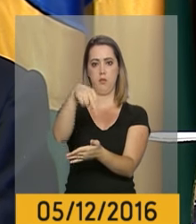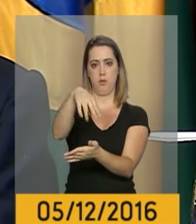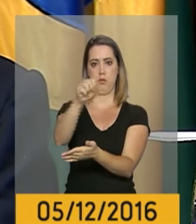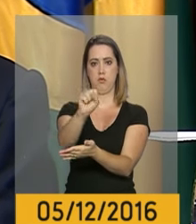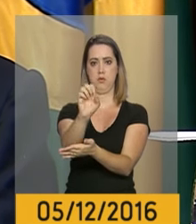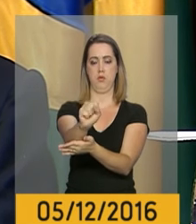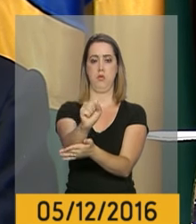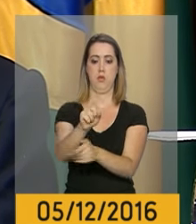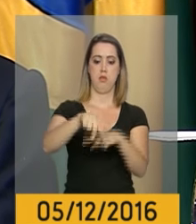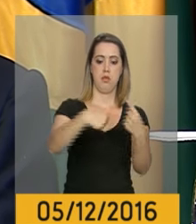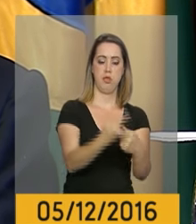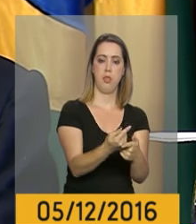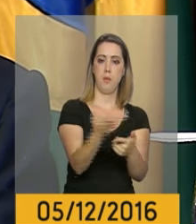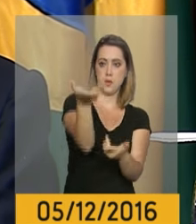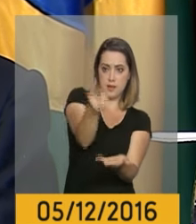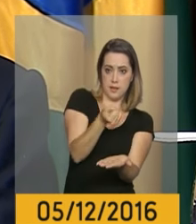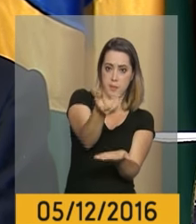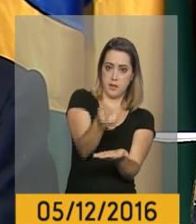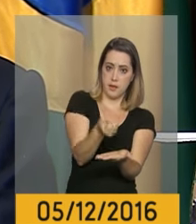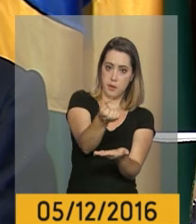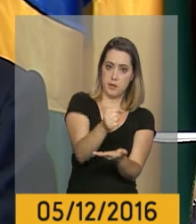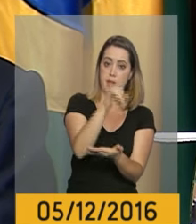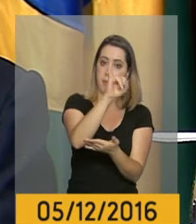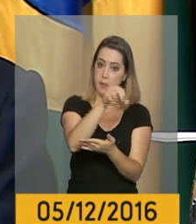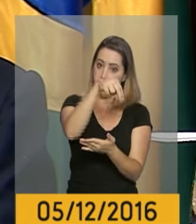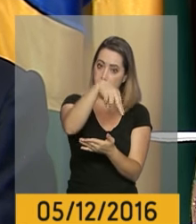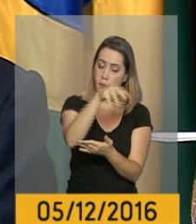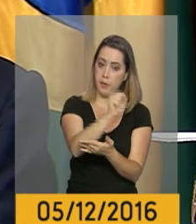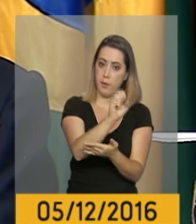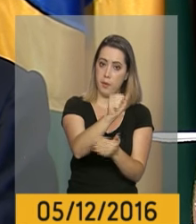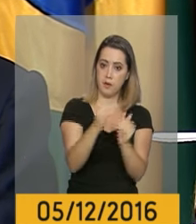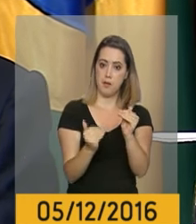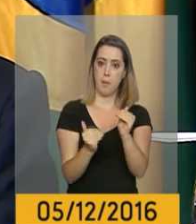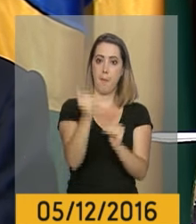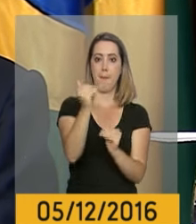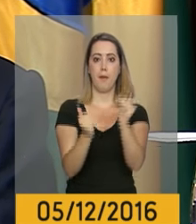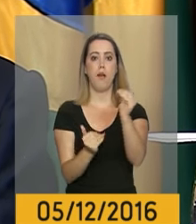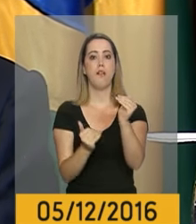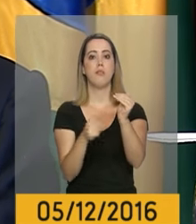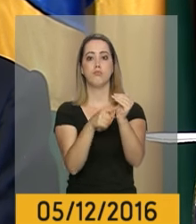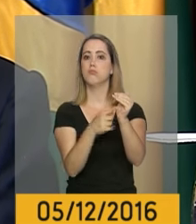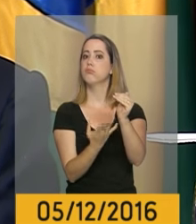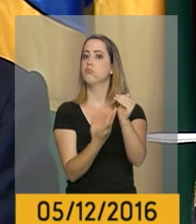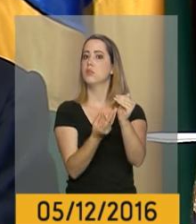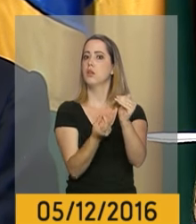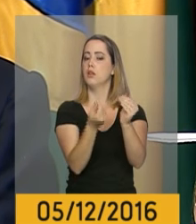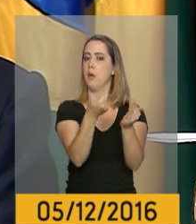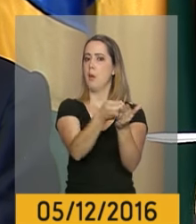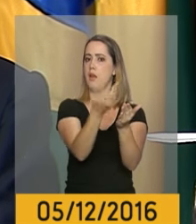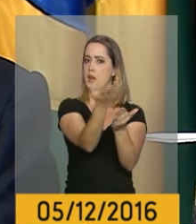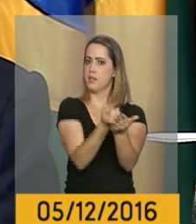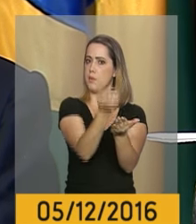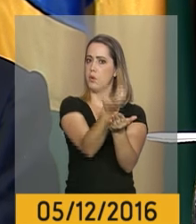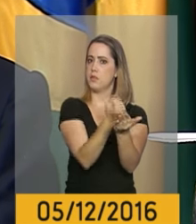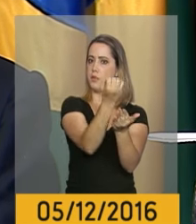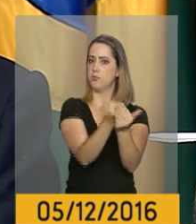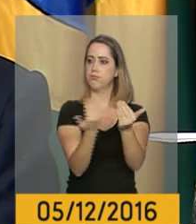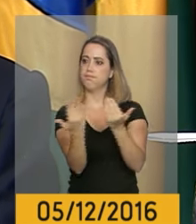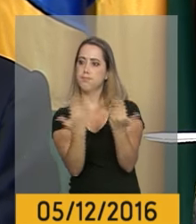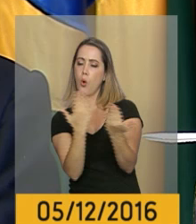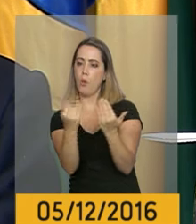Deus, por um tempo muito maior e desfruta dos benefícios mais do que o tempo de contribuição. Por